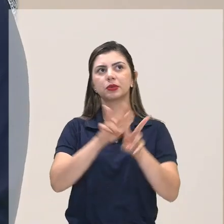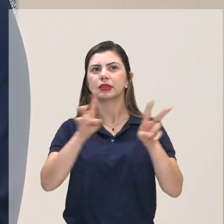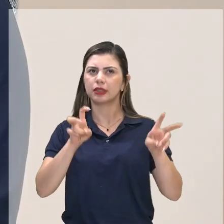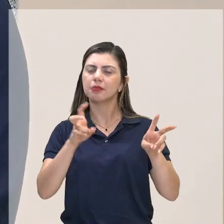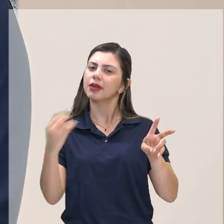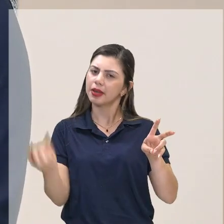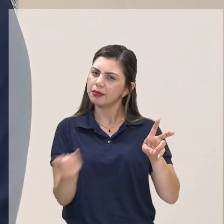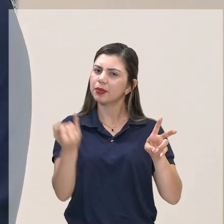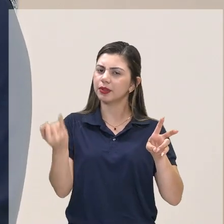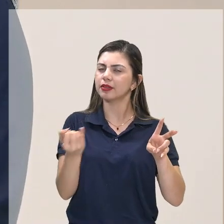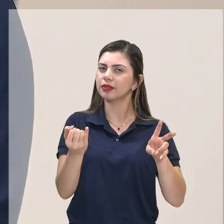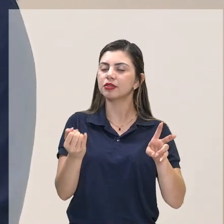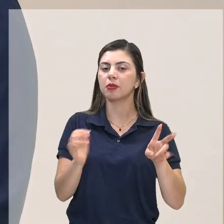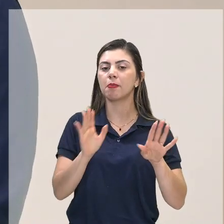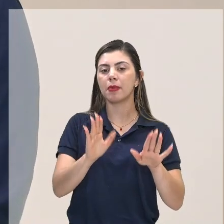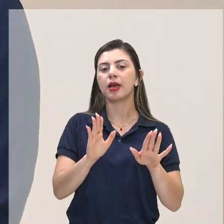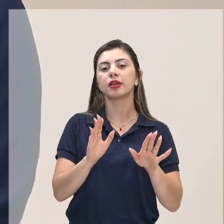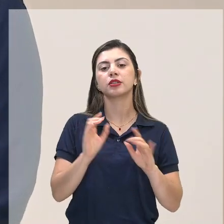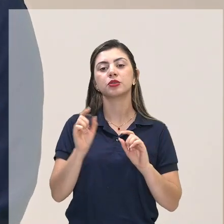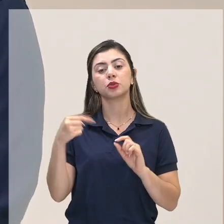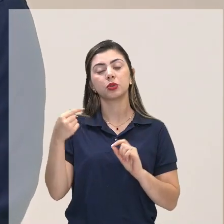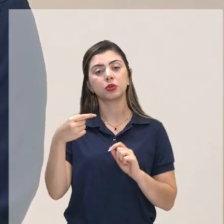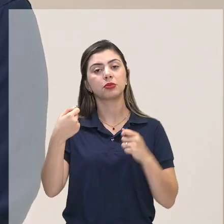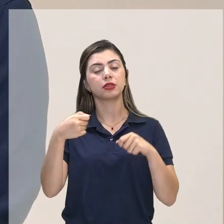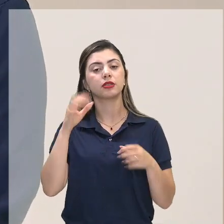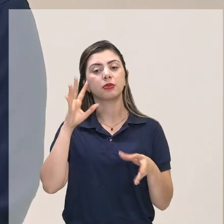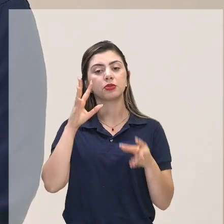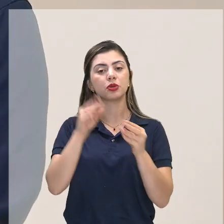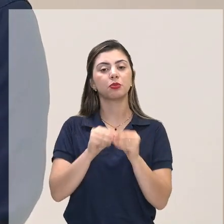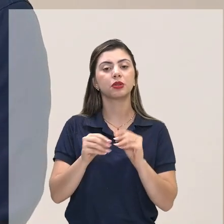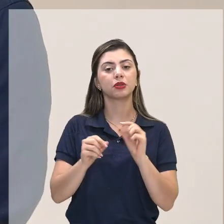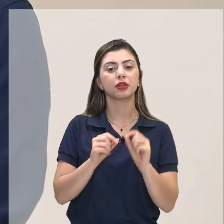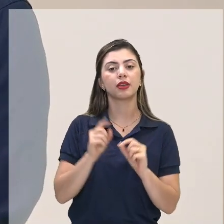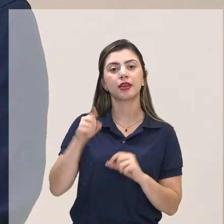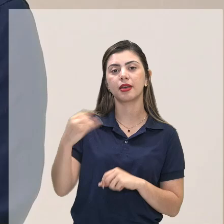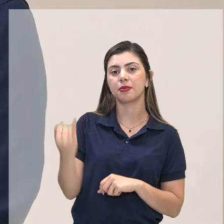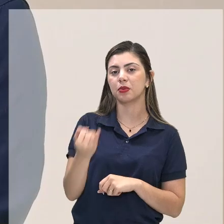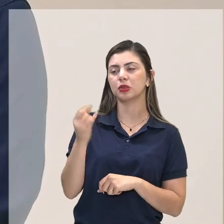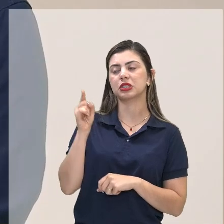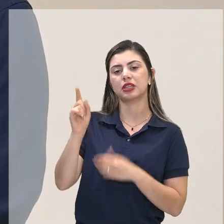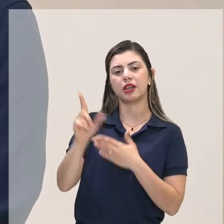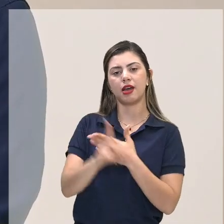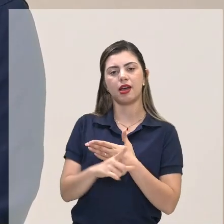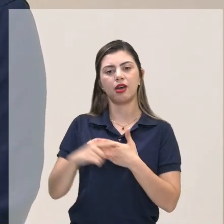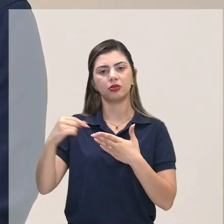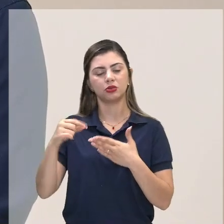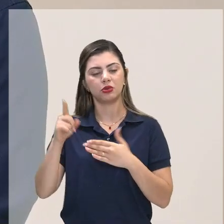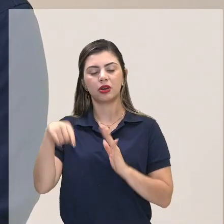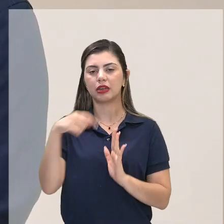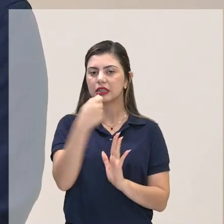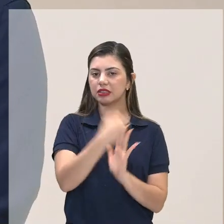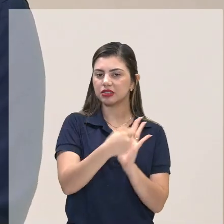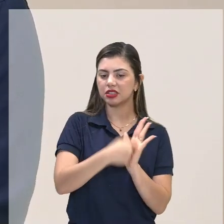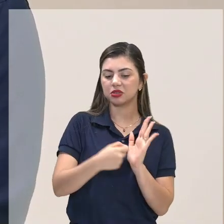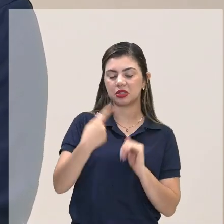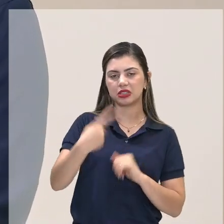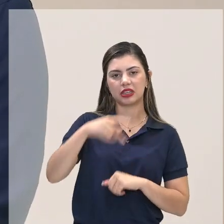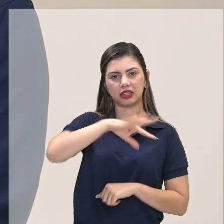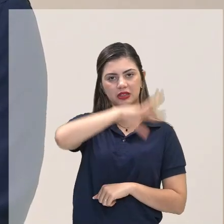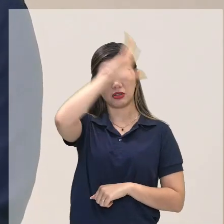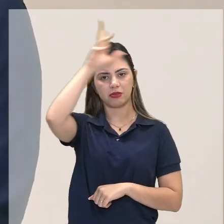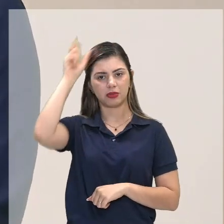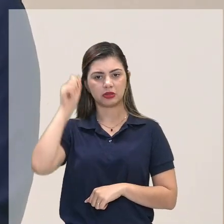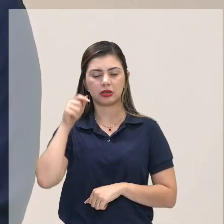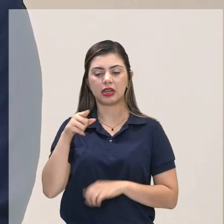muito importante, eu acho importante a gente reconhecer a trajetória da Astrid Cabral enquanto uma escritora amazonense que produz